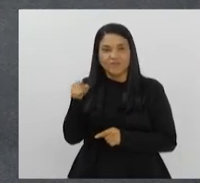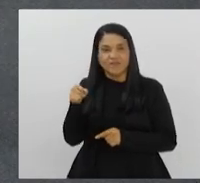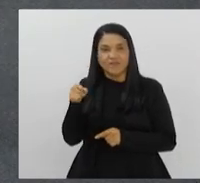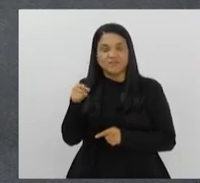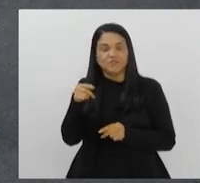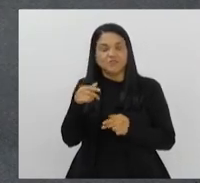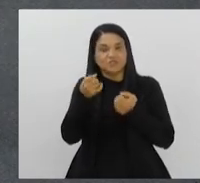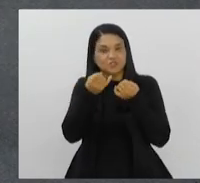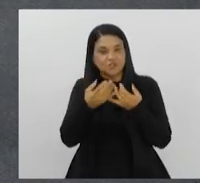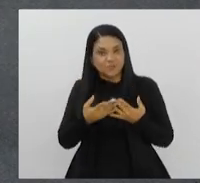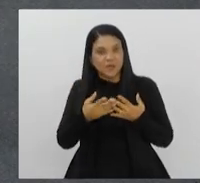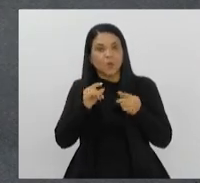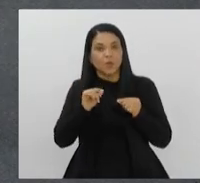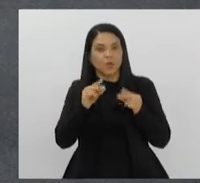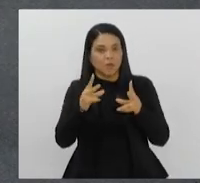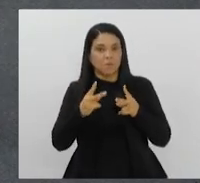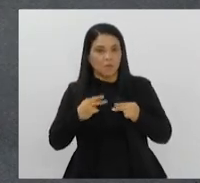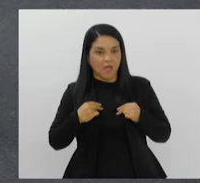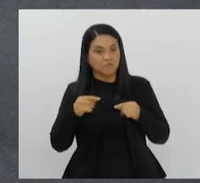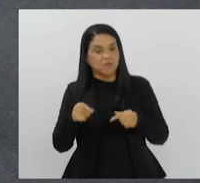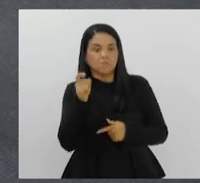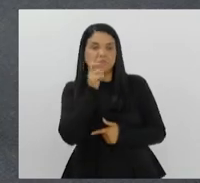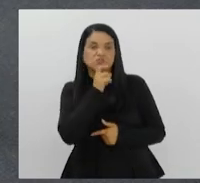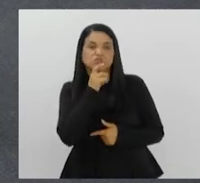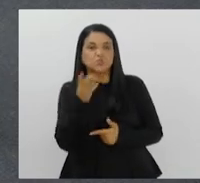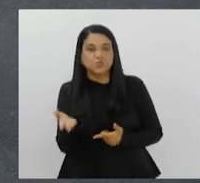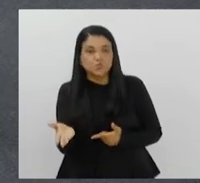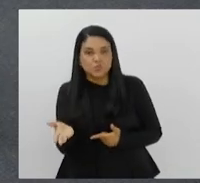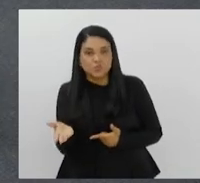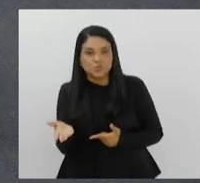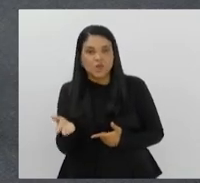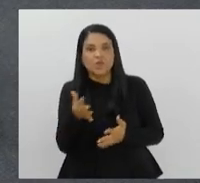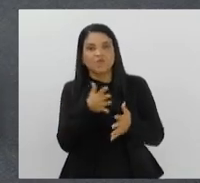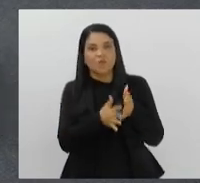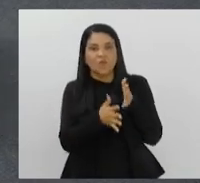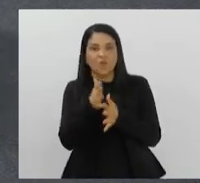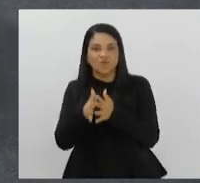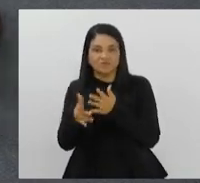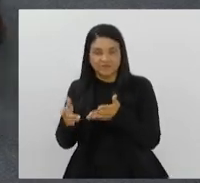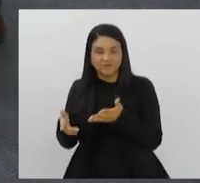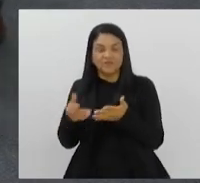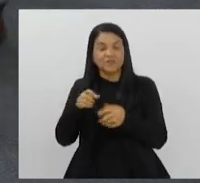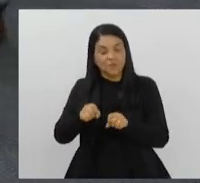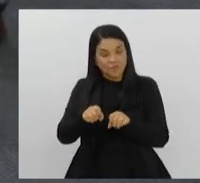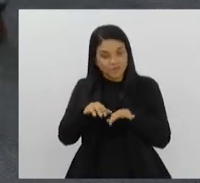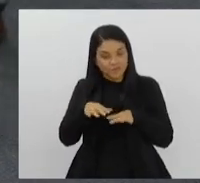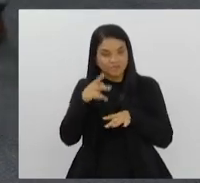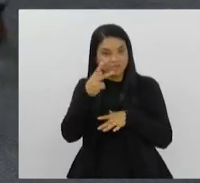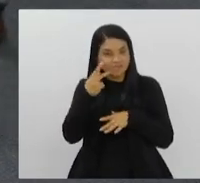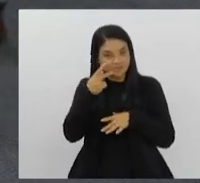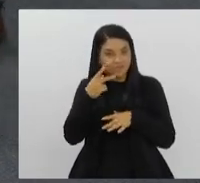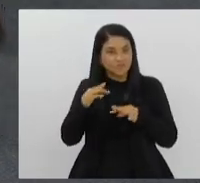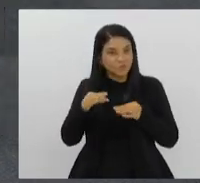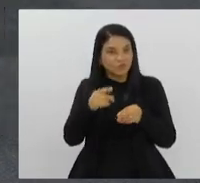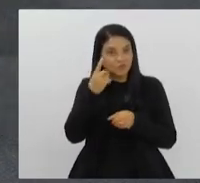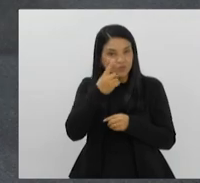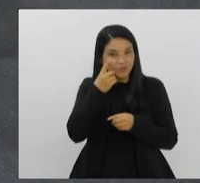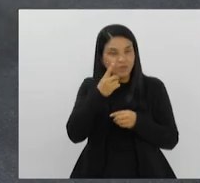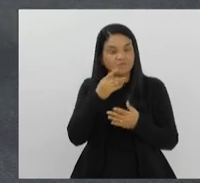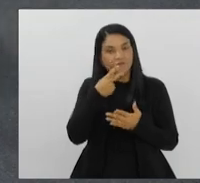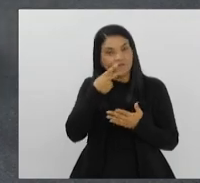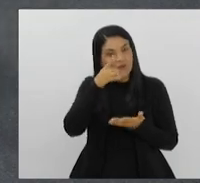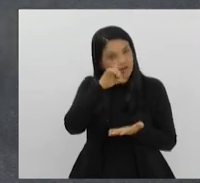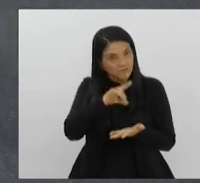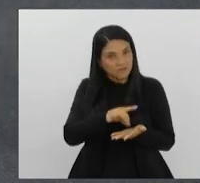naquela ocasião, o deputado veio desmentir e criou uma confusão danada. Então, aqui é um parlamento onde a gente espera que todos os parlamentares falem a